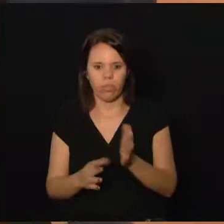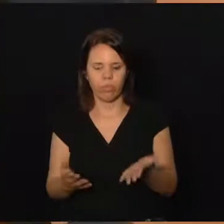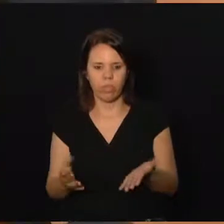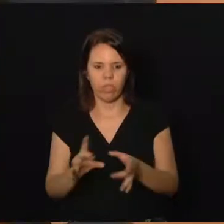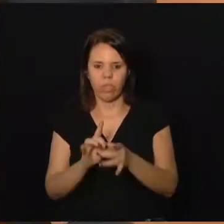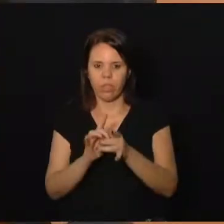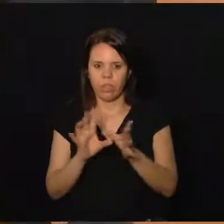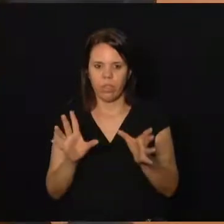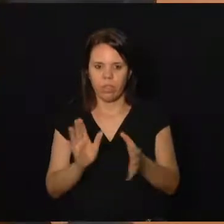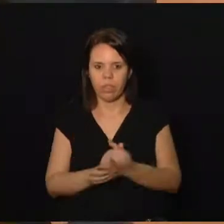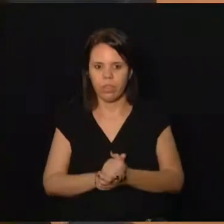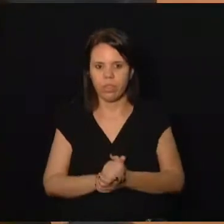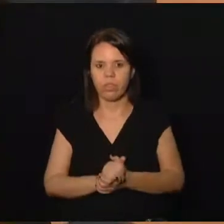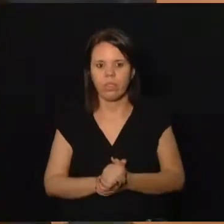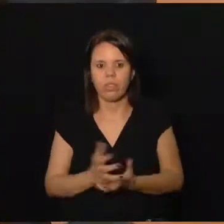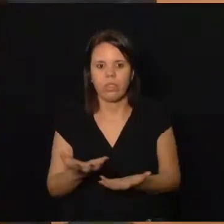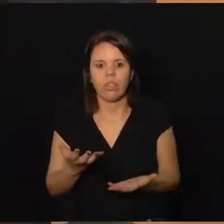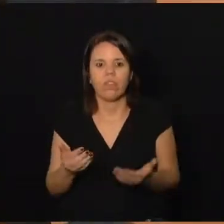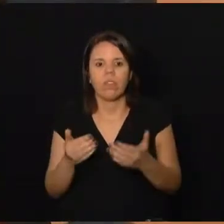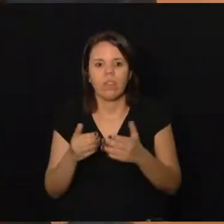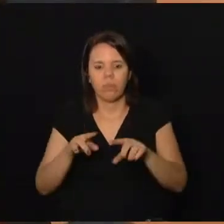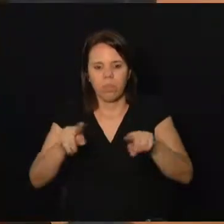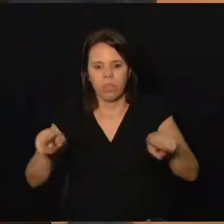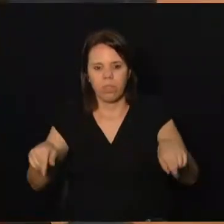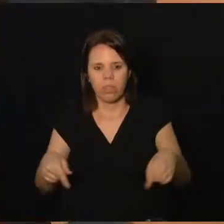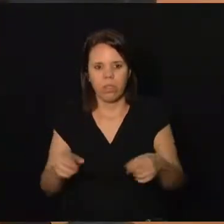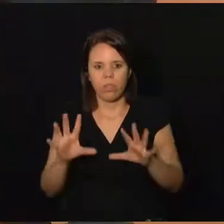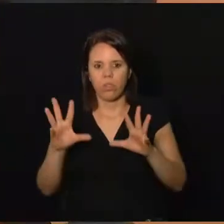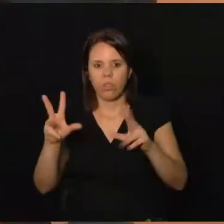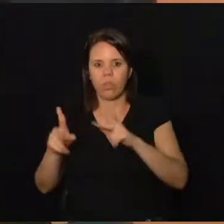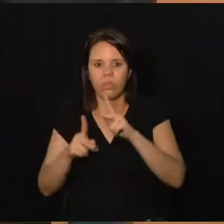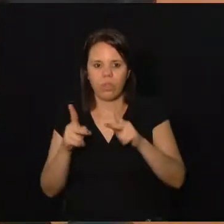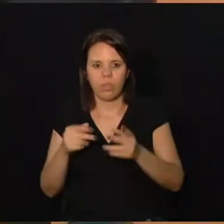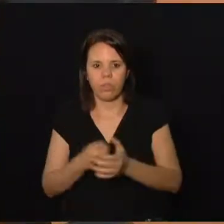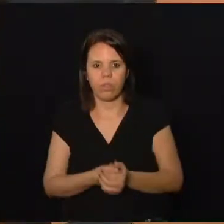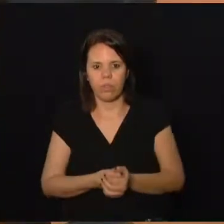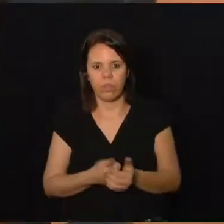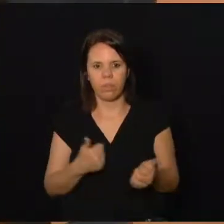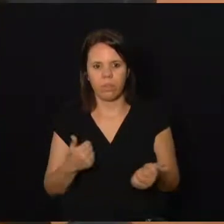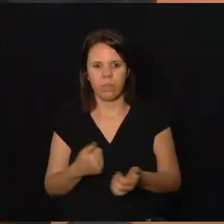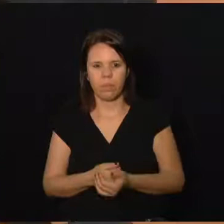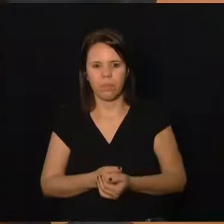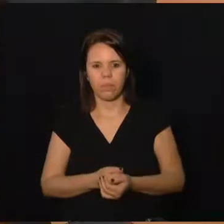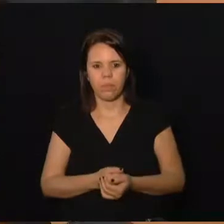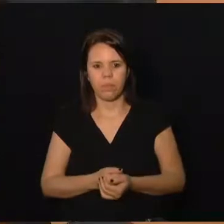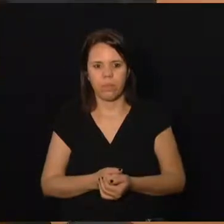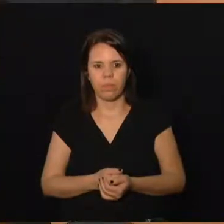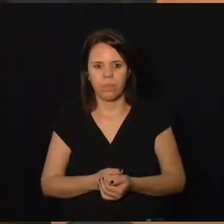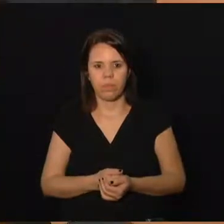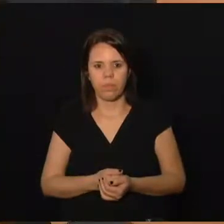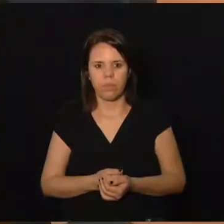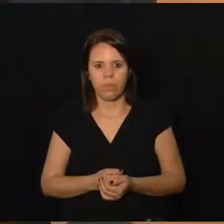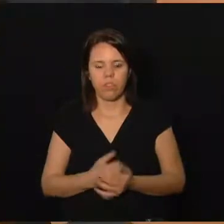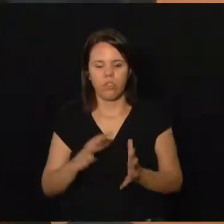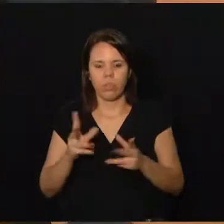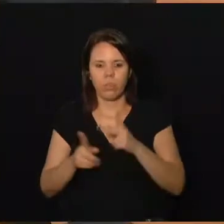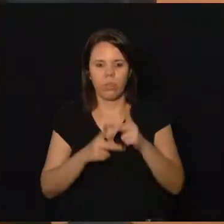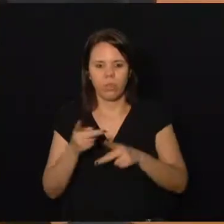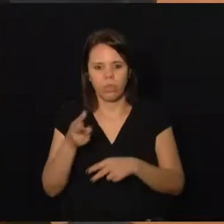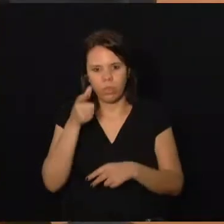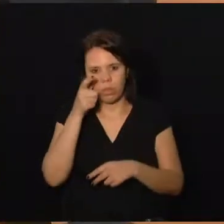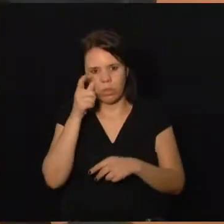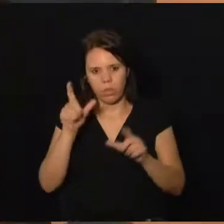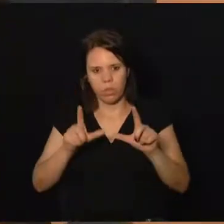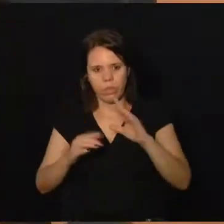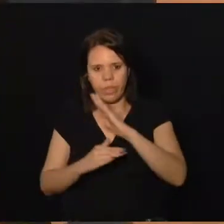fique bem à vontade e também quero colocar meu gabinete à disposição de todos. Tá bom? e de todos também que nos assistem pela TV